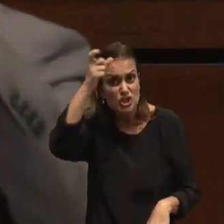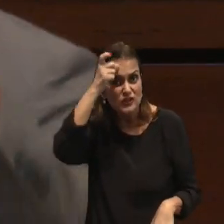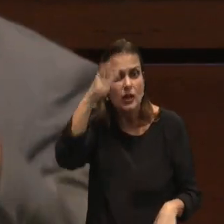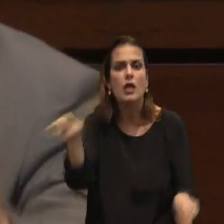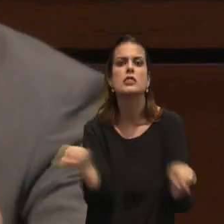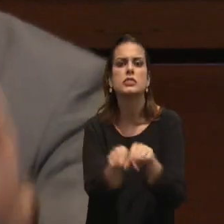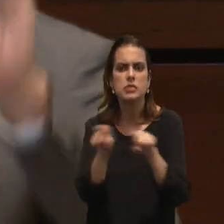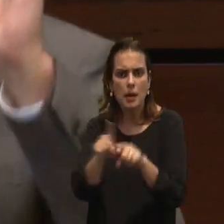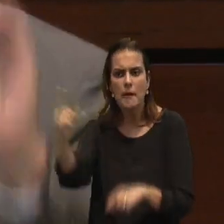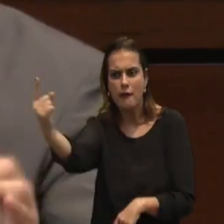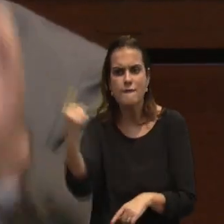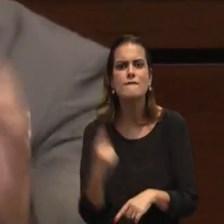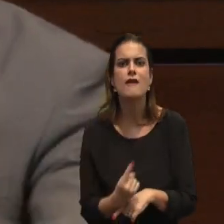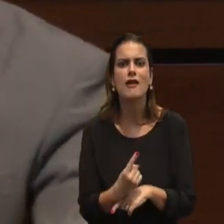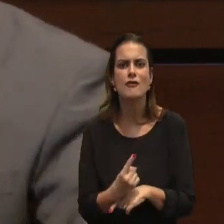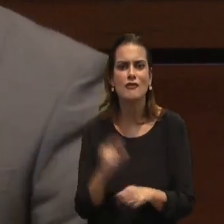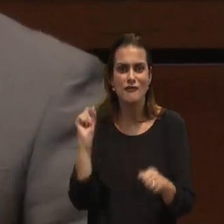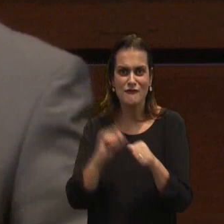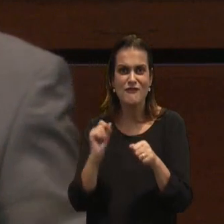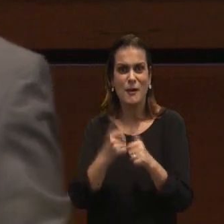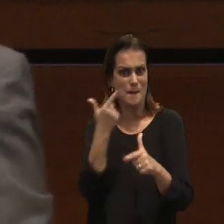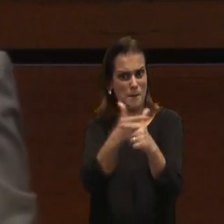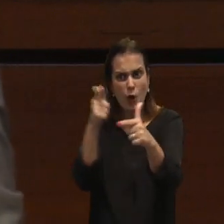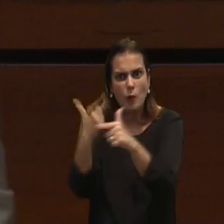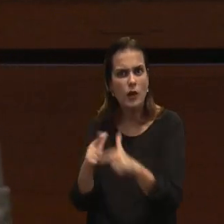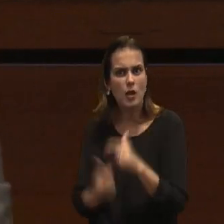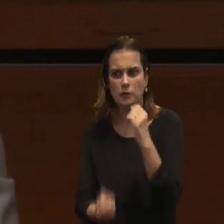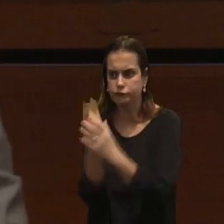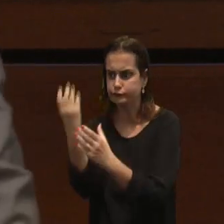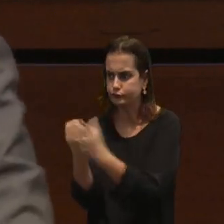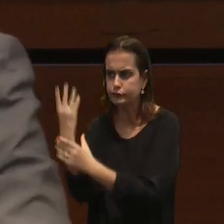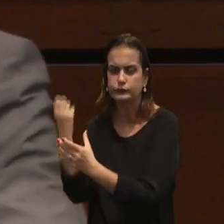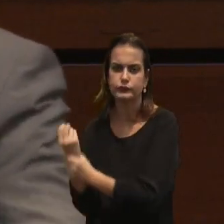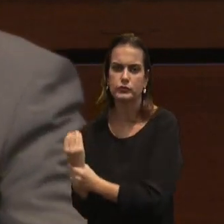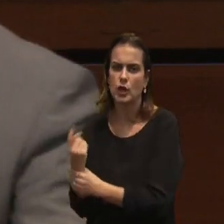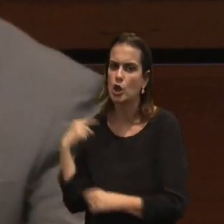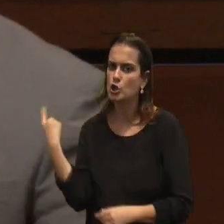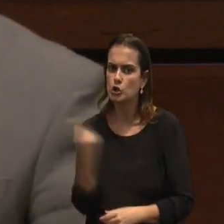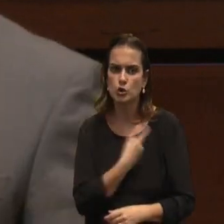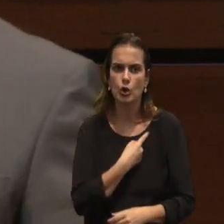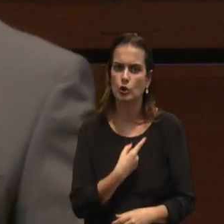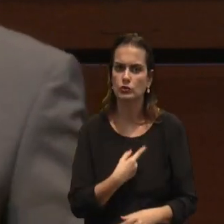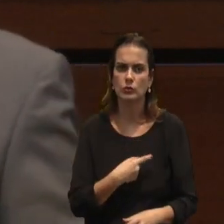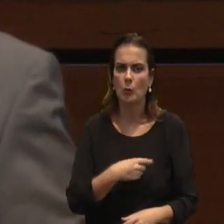também apareceu para criar problemas. Não sejamos